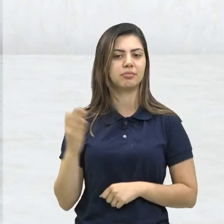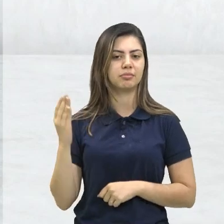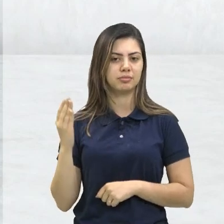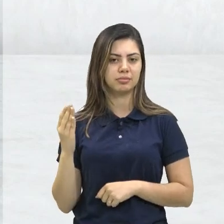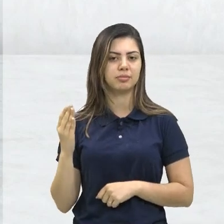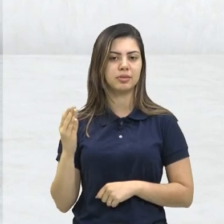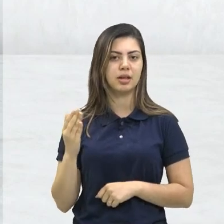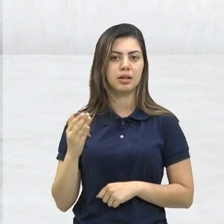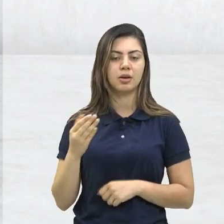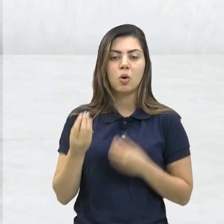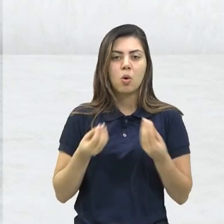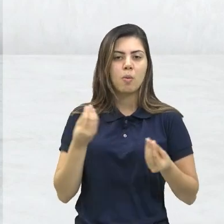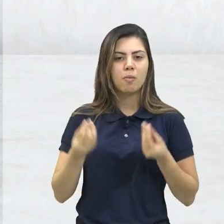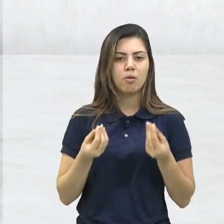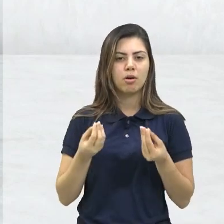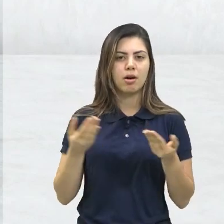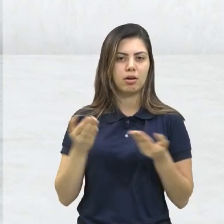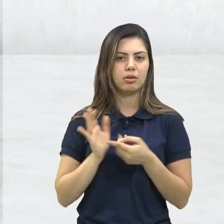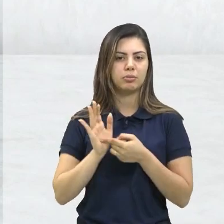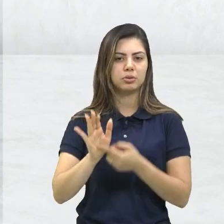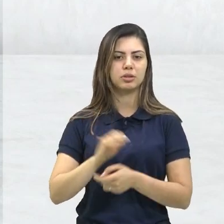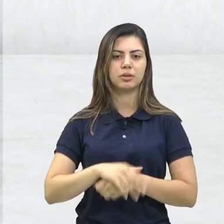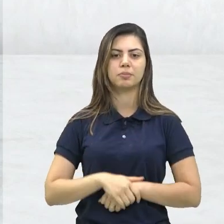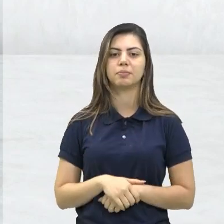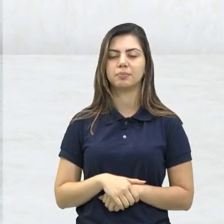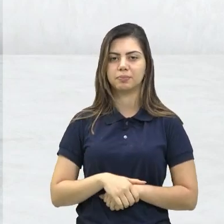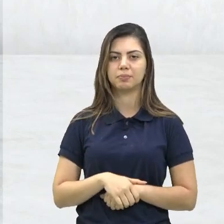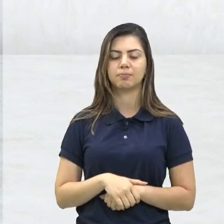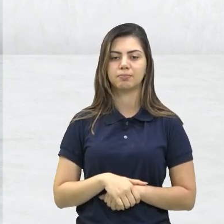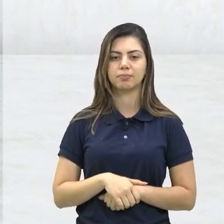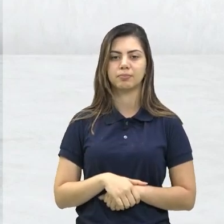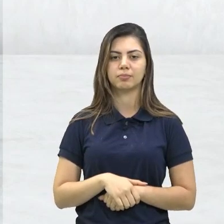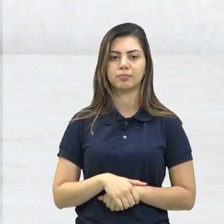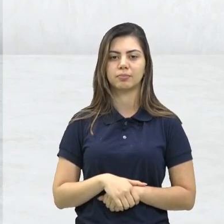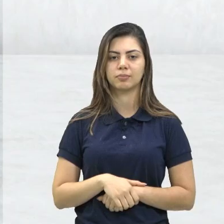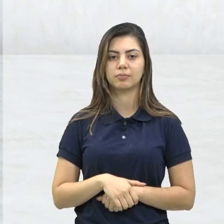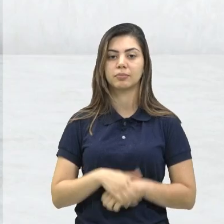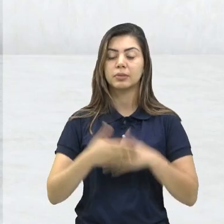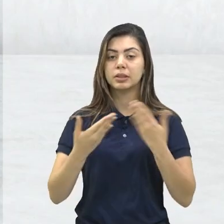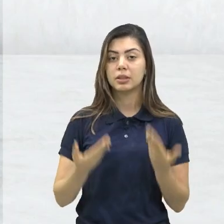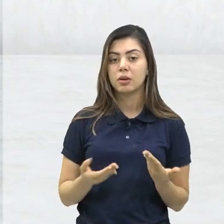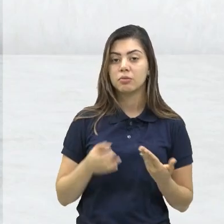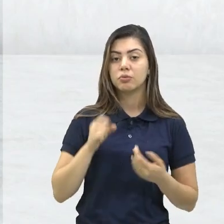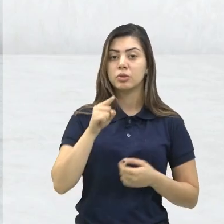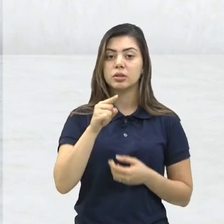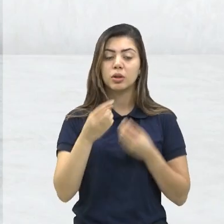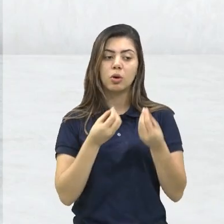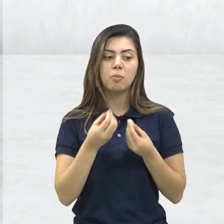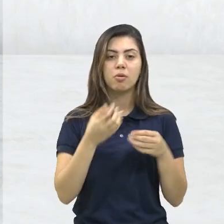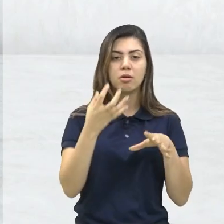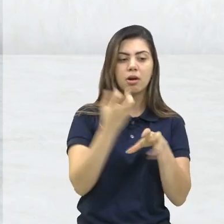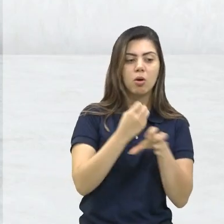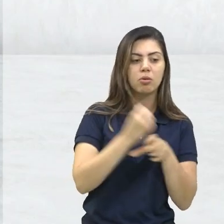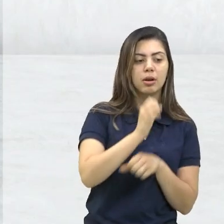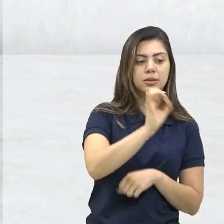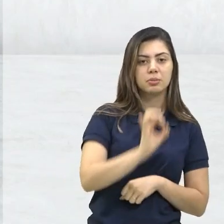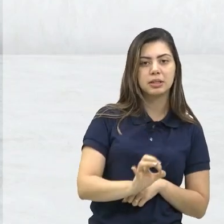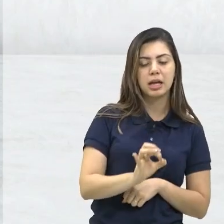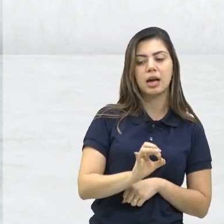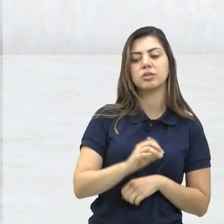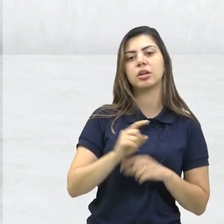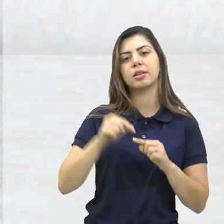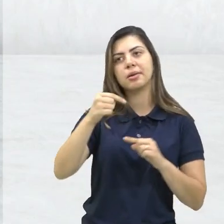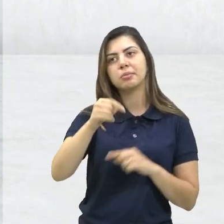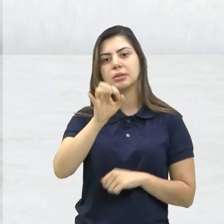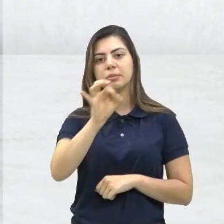e fator de desconto, tá bom? Bom, dito isto, ó, preste só atenção no seguinte. Em vez de calcular a porcentagem separadamente, depois somar ou subtrair, podemos